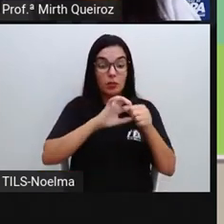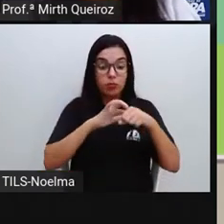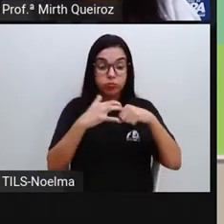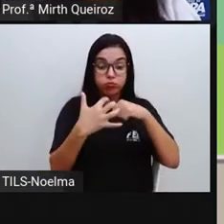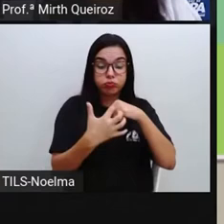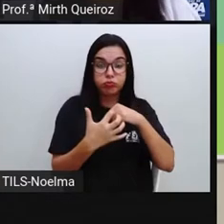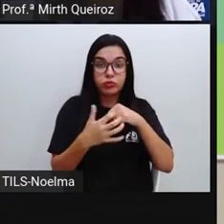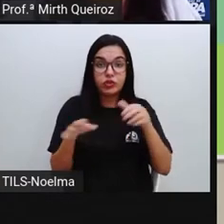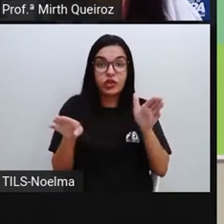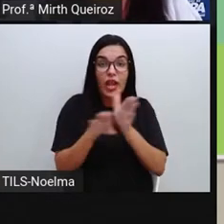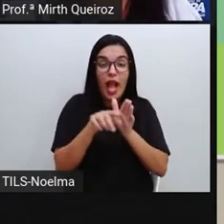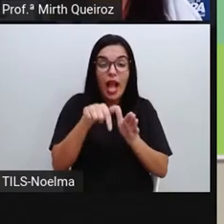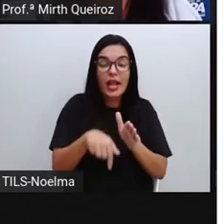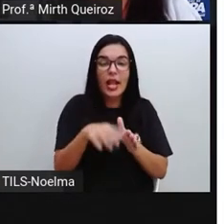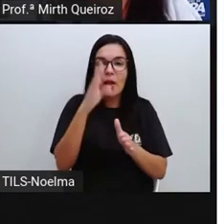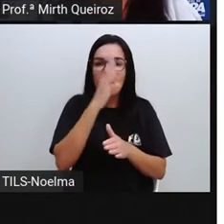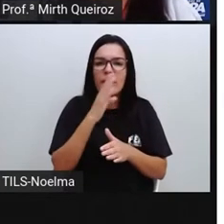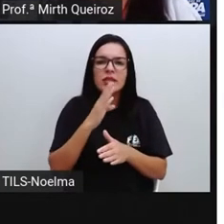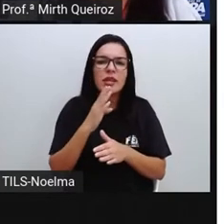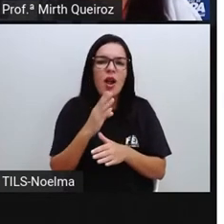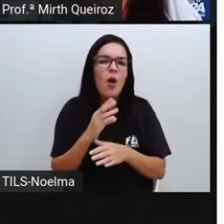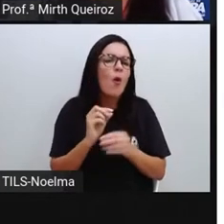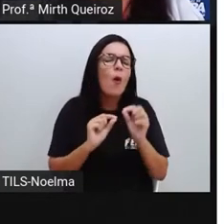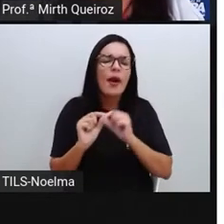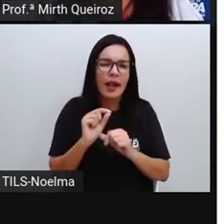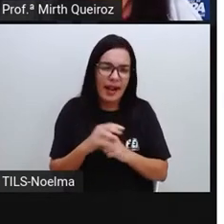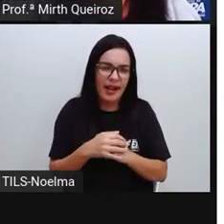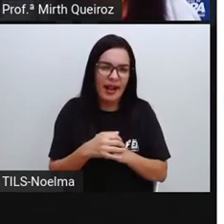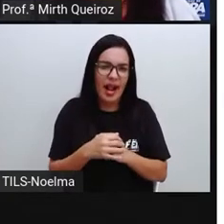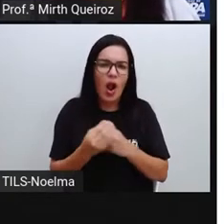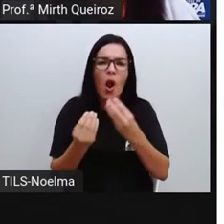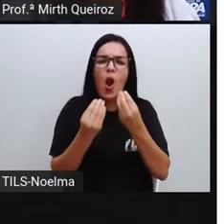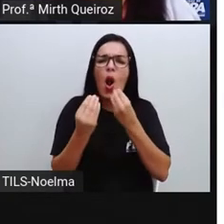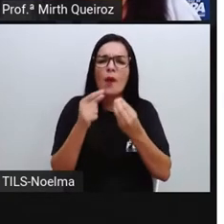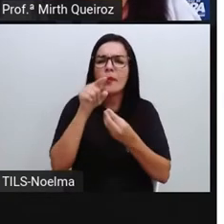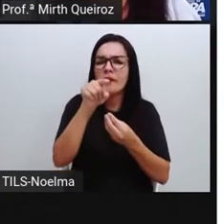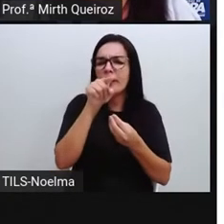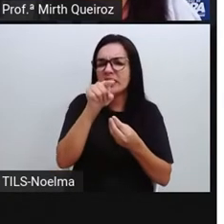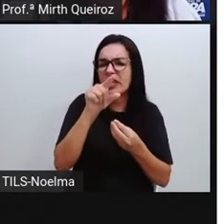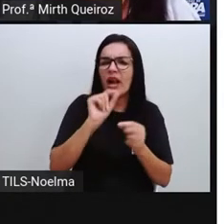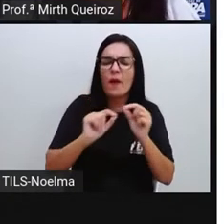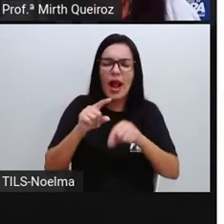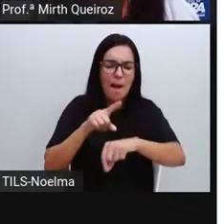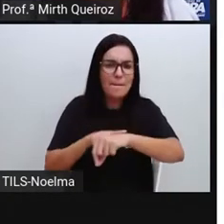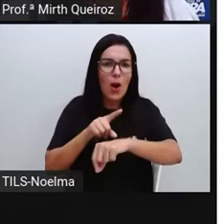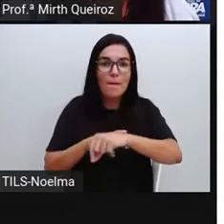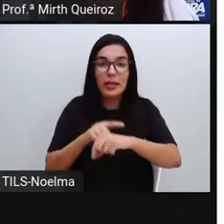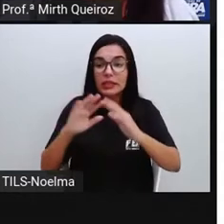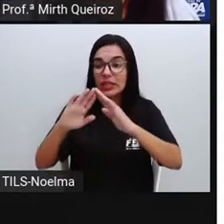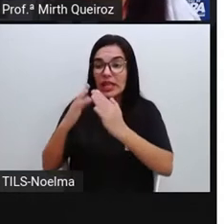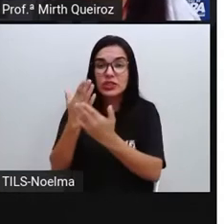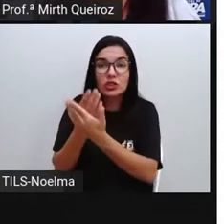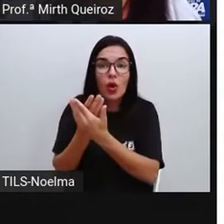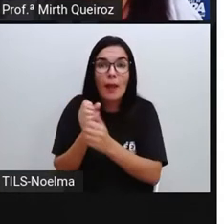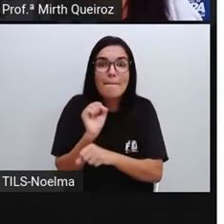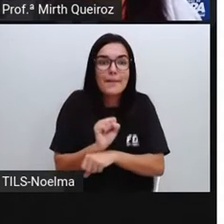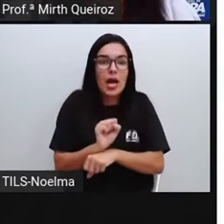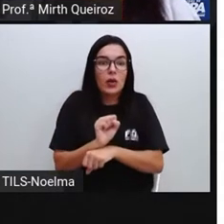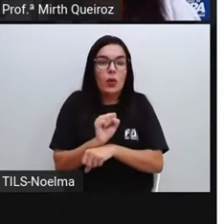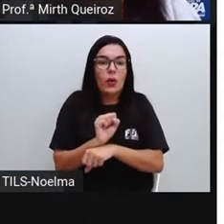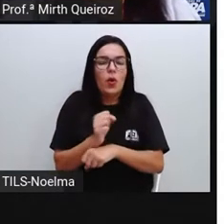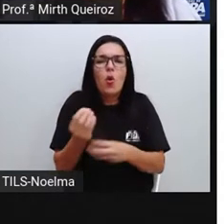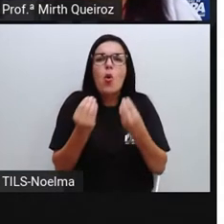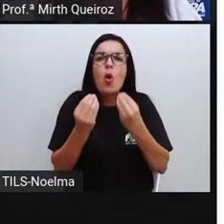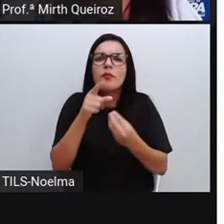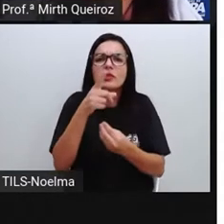nosso país? Quais foram? Como foi para vocês o momento em que a nossa escola parou? A